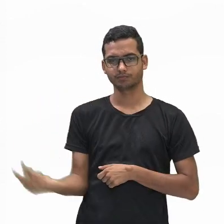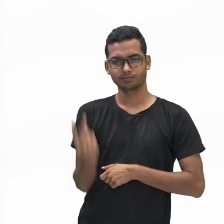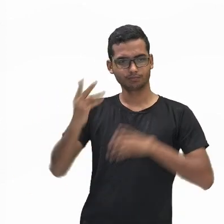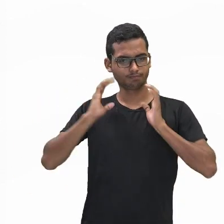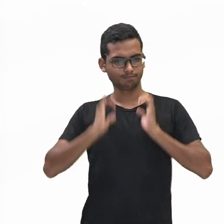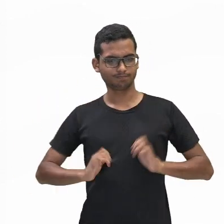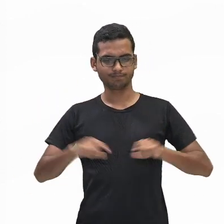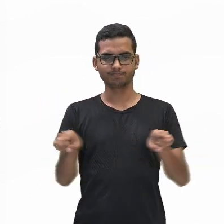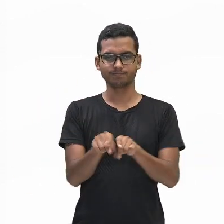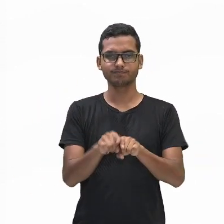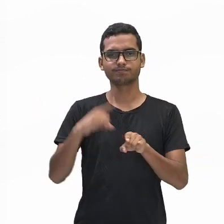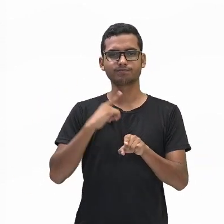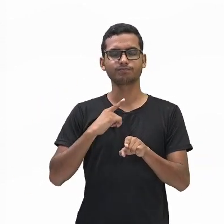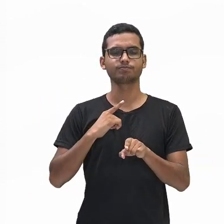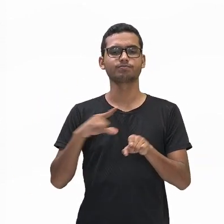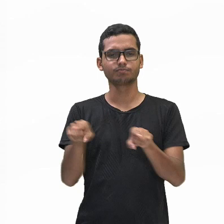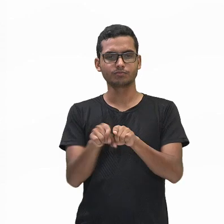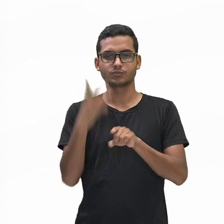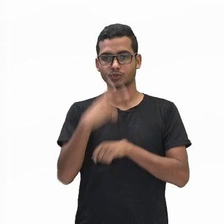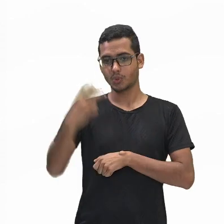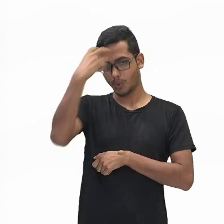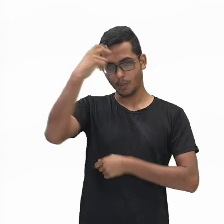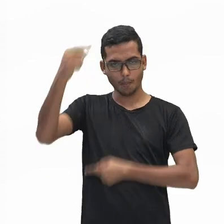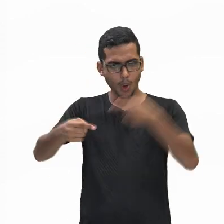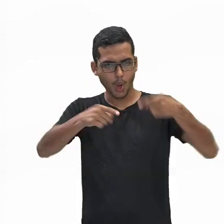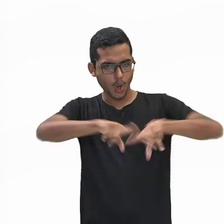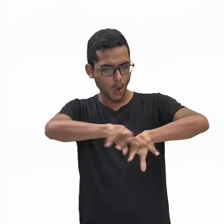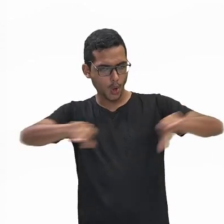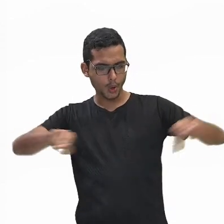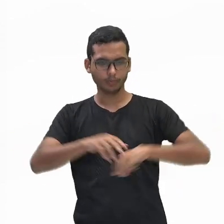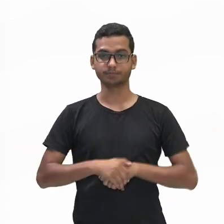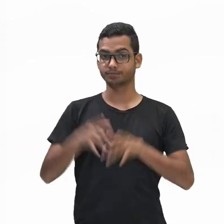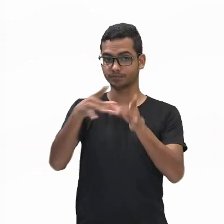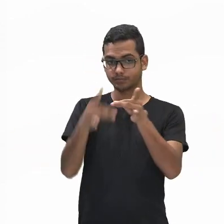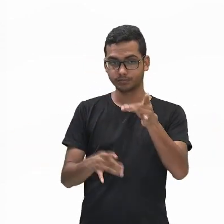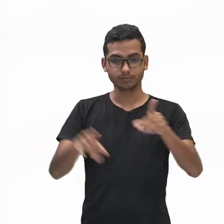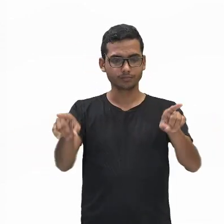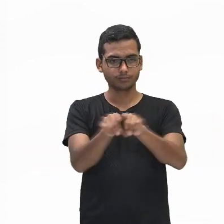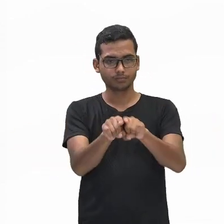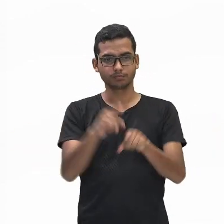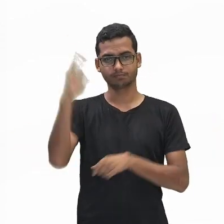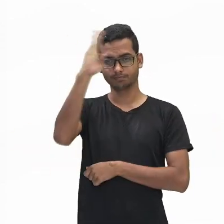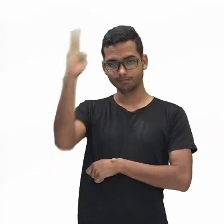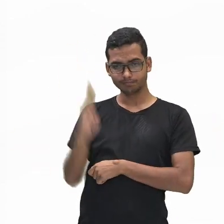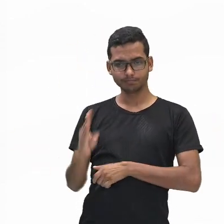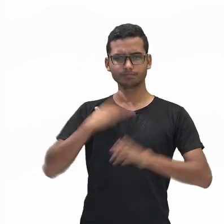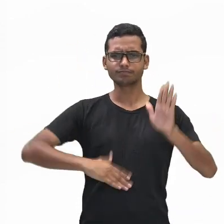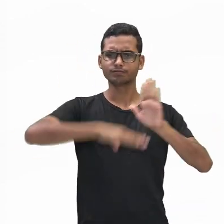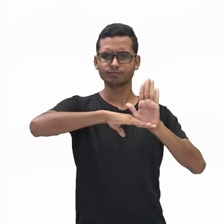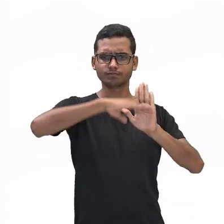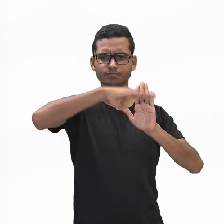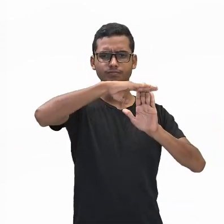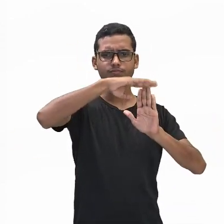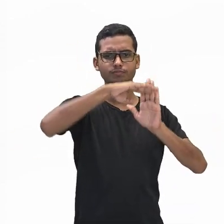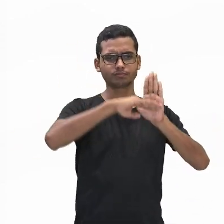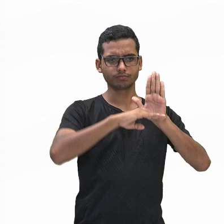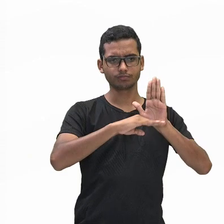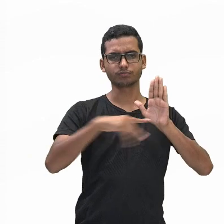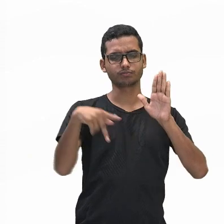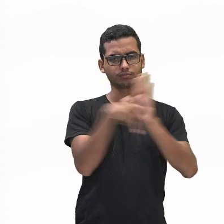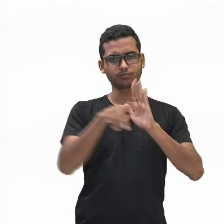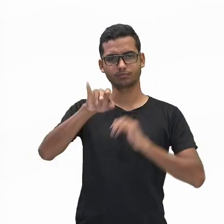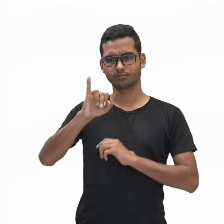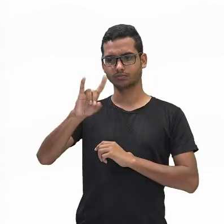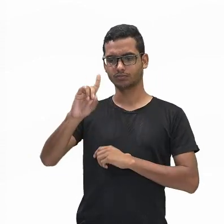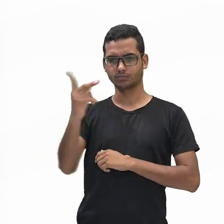morais, éticos, estéticos, culturais e políticos. O detalhamento, nós vamos verificar dentro de tudo isso o Brasil